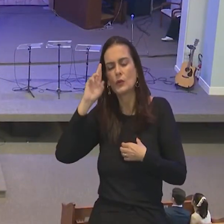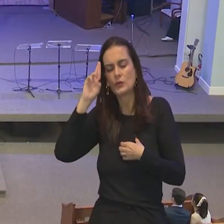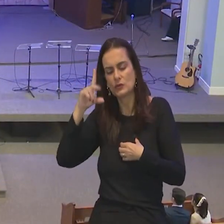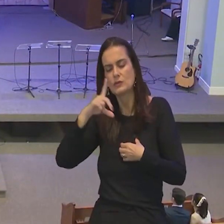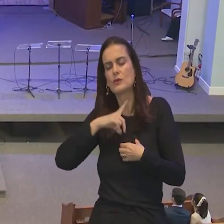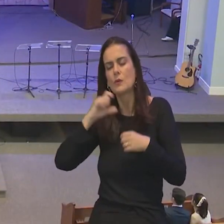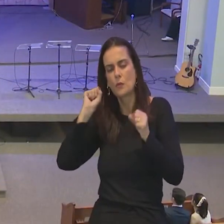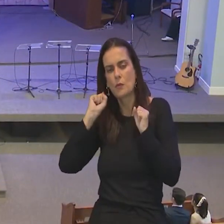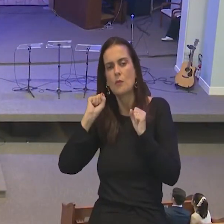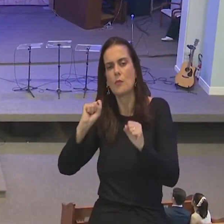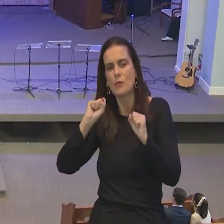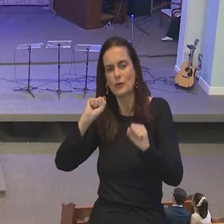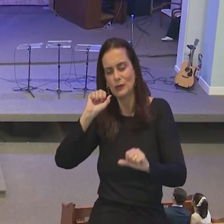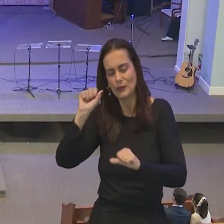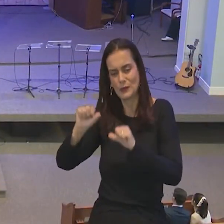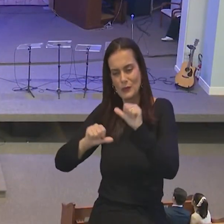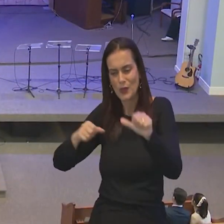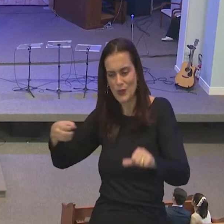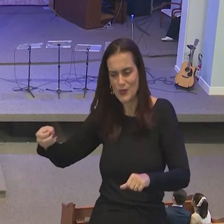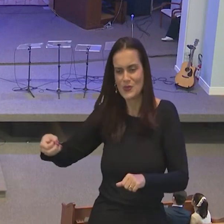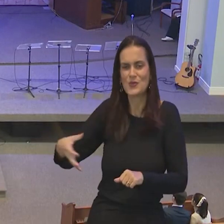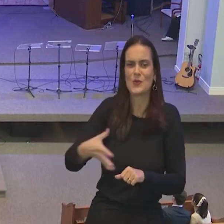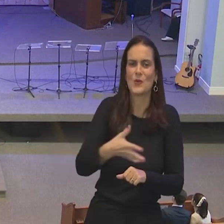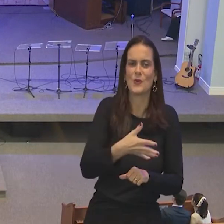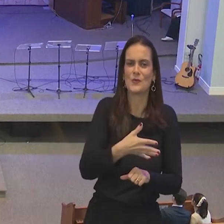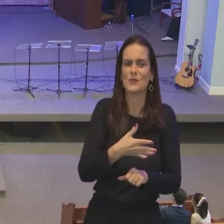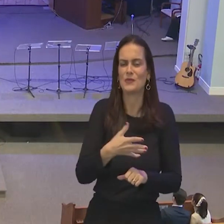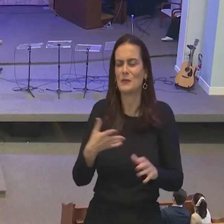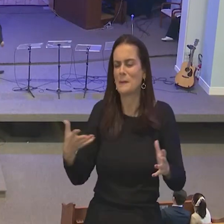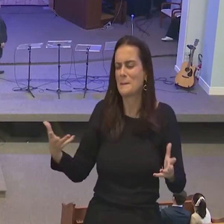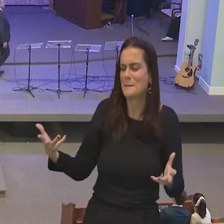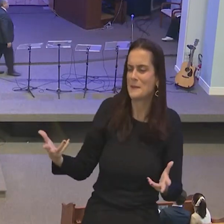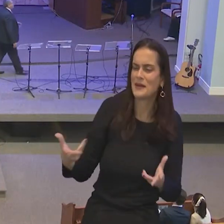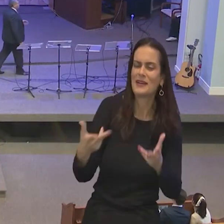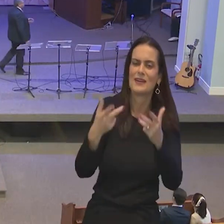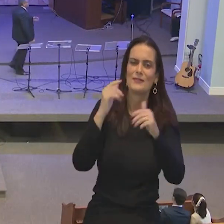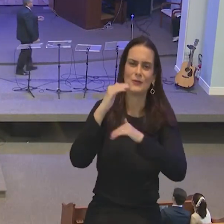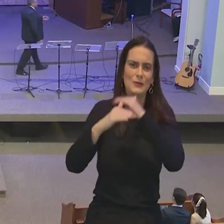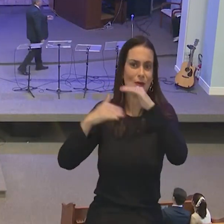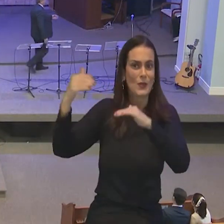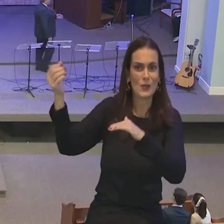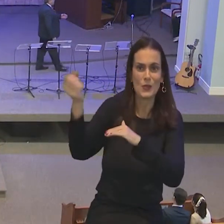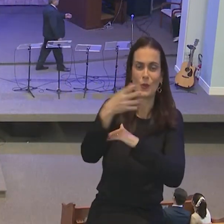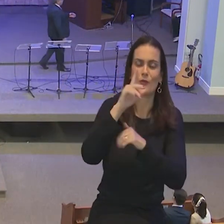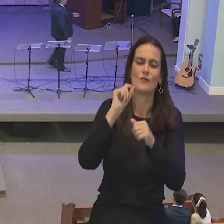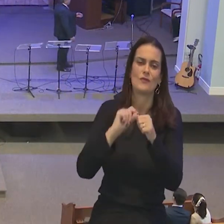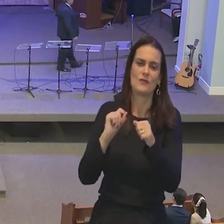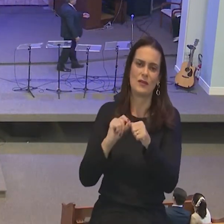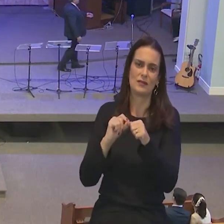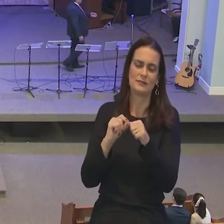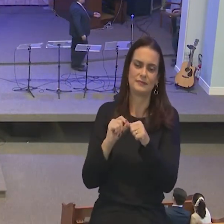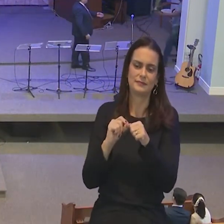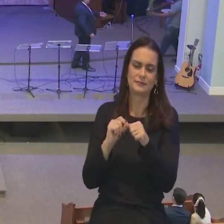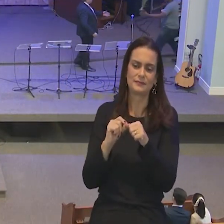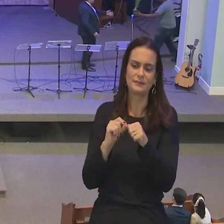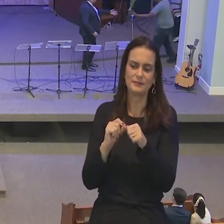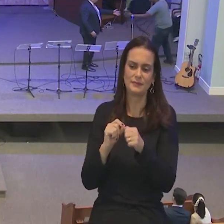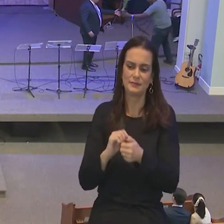para fazer algo novo, algo extraordinariamente novo na sua vida, querido. Obrigado,